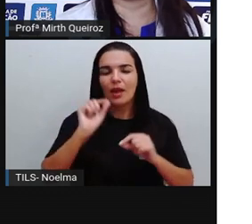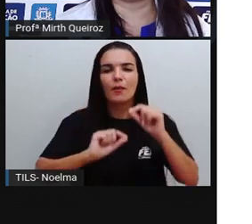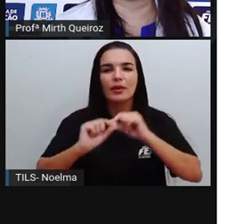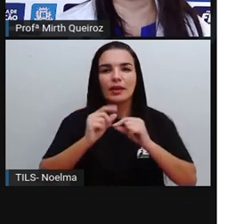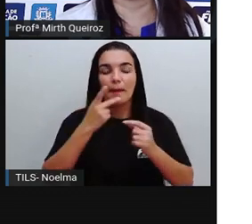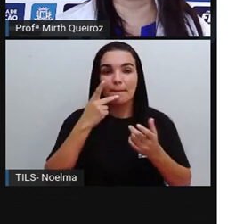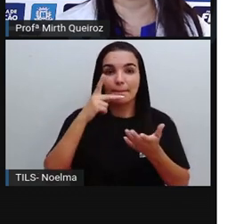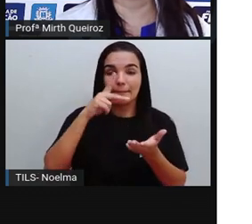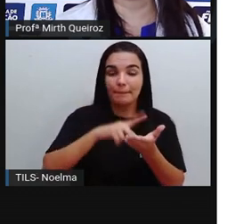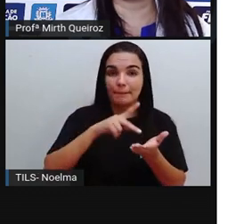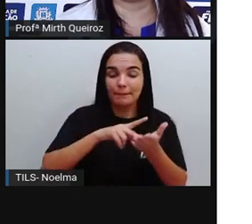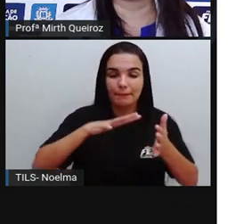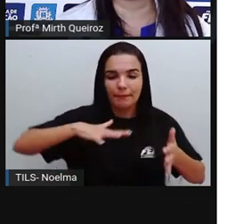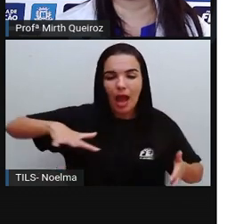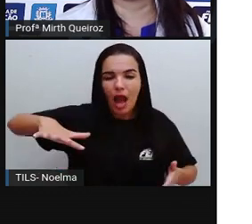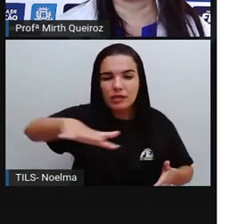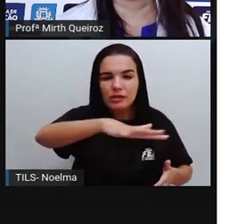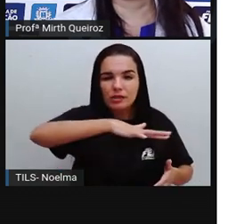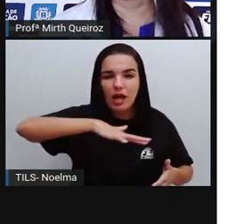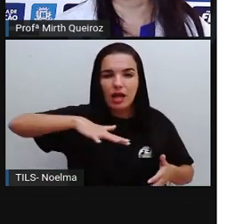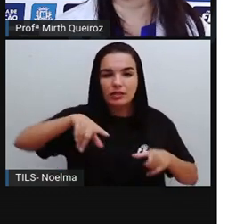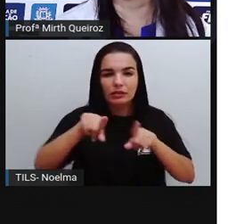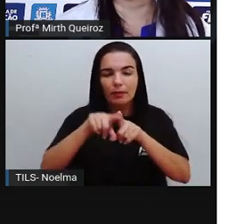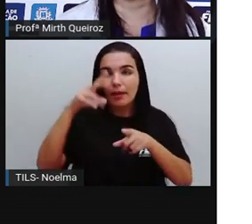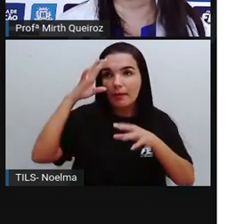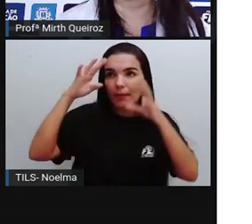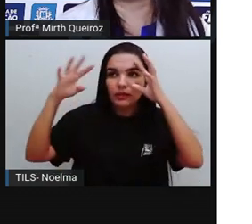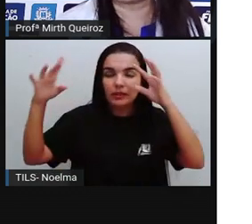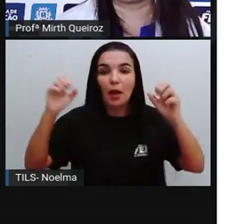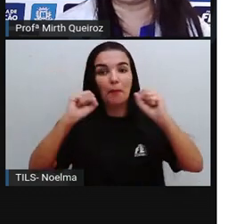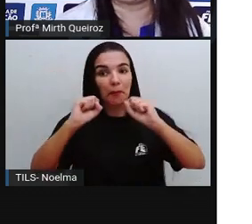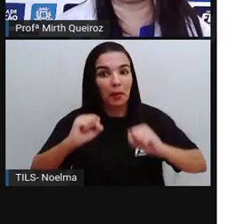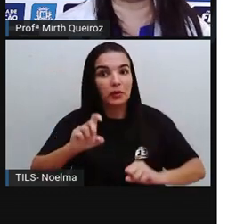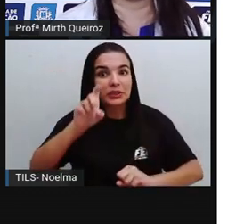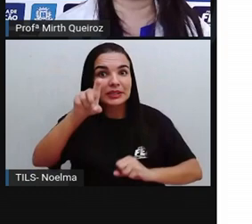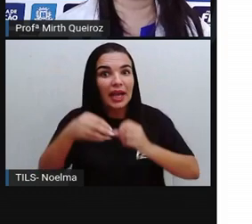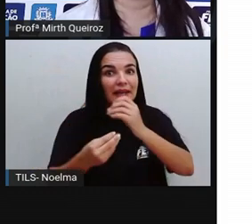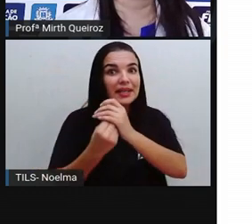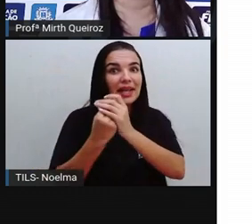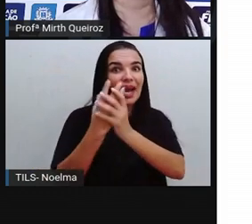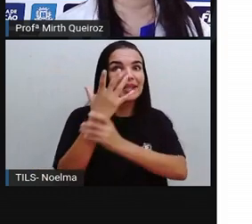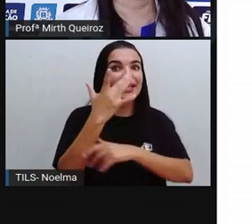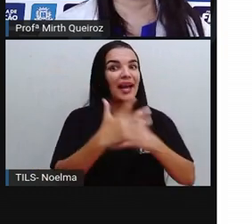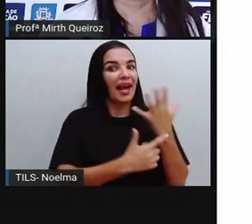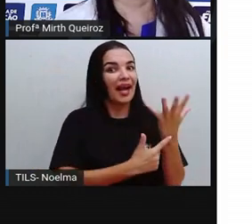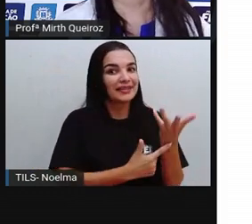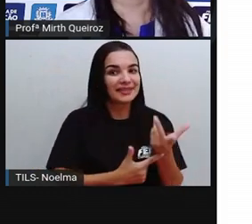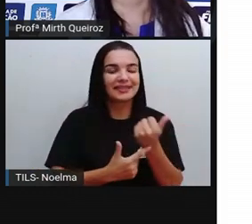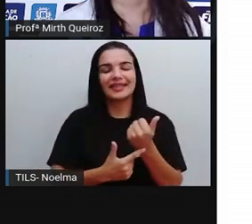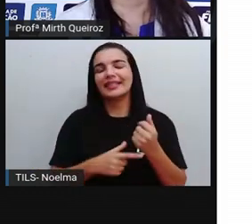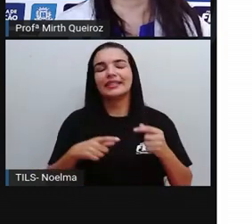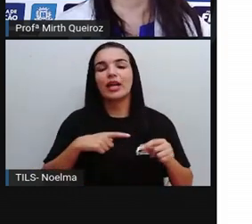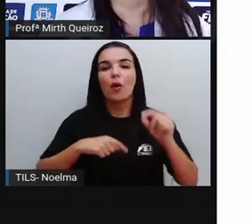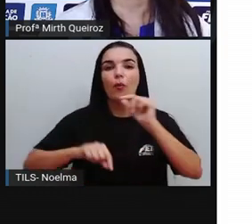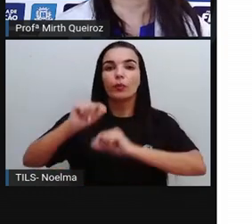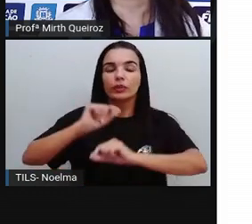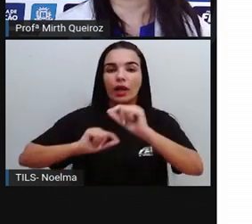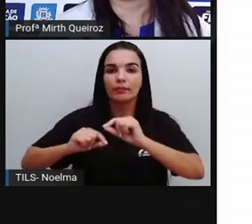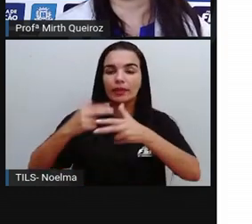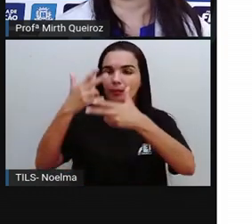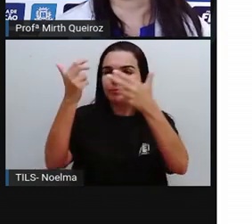paisagens reais e imaginárias podem ser criadas por artistas. As obras de